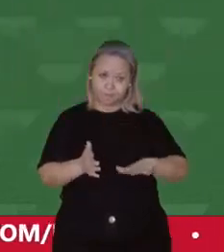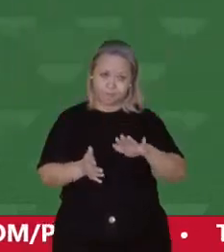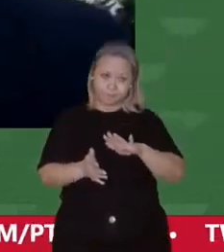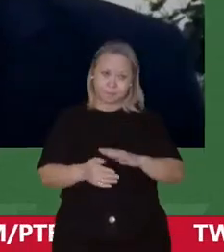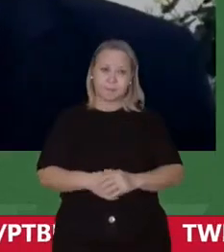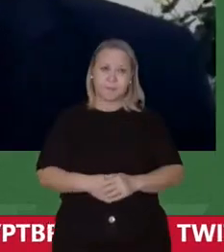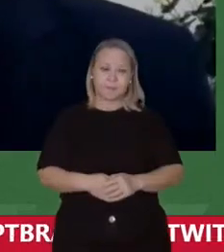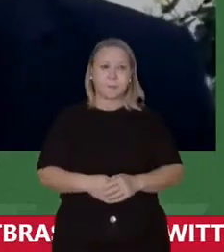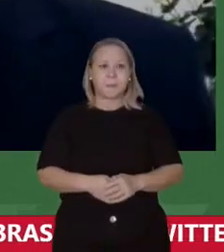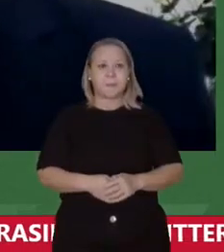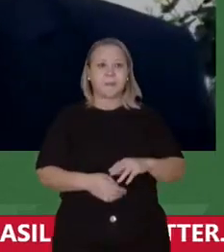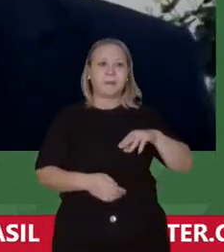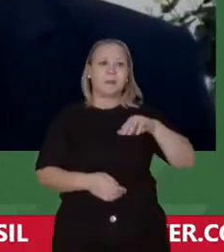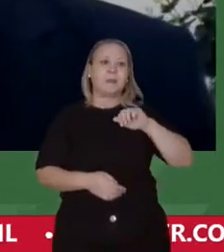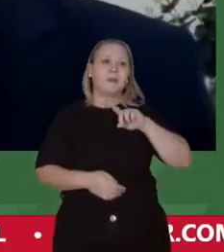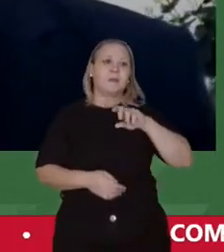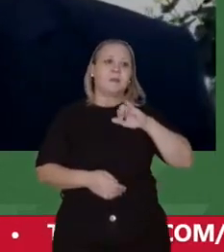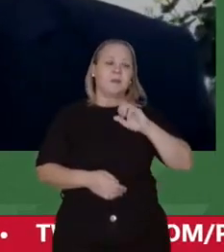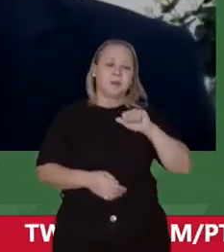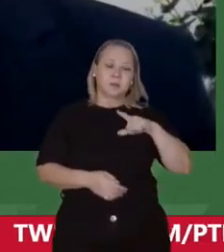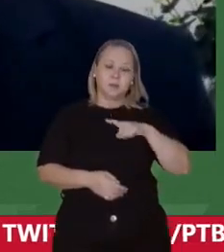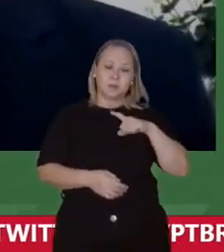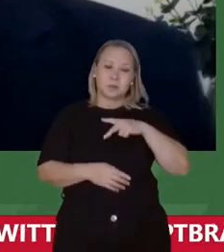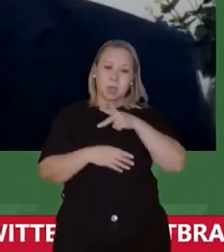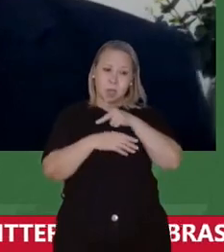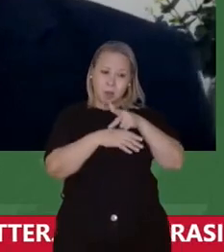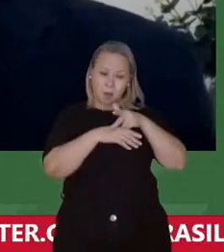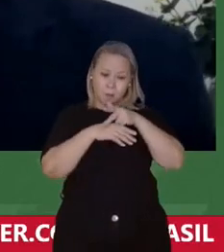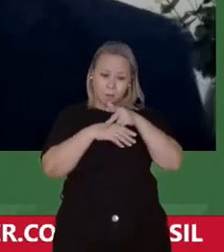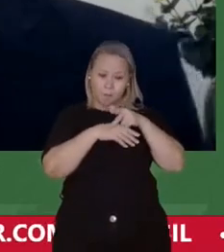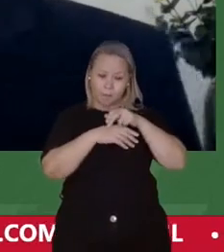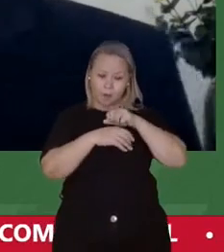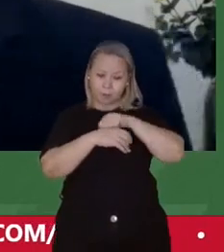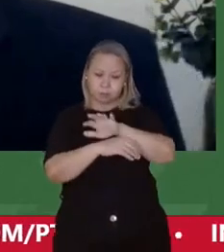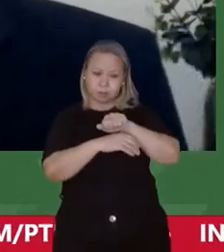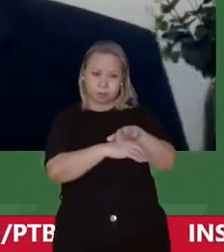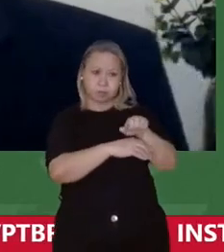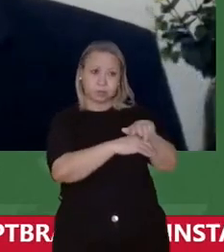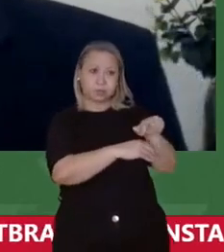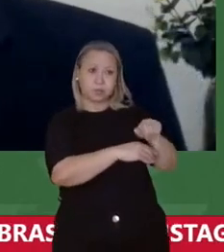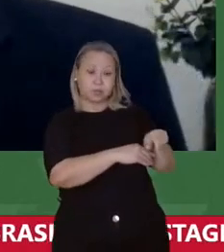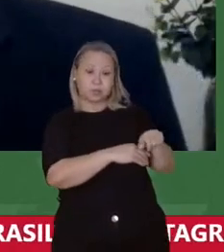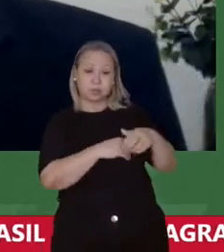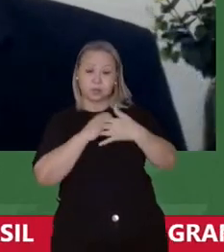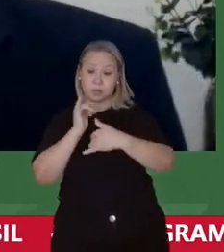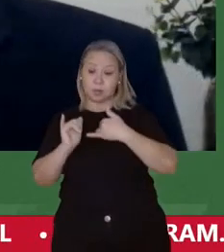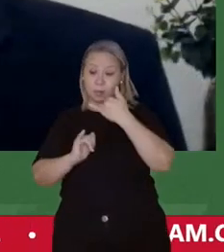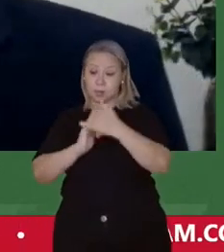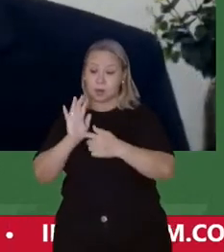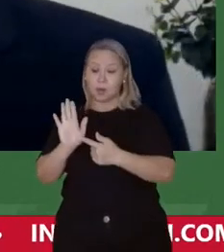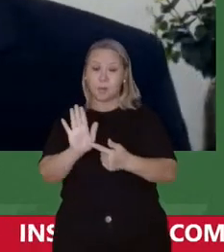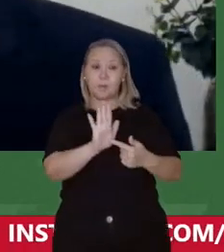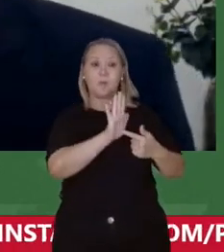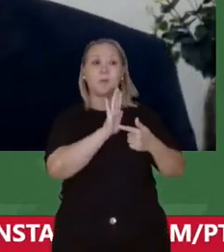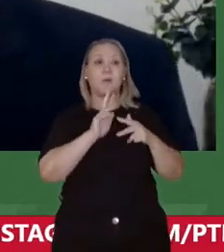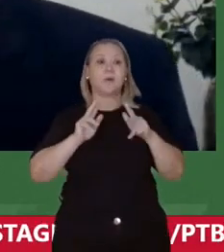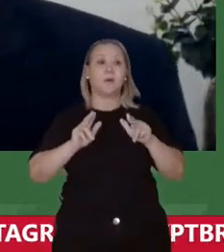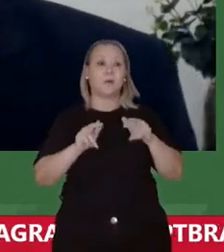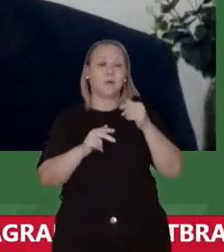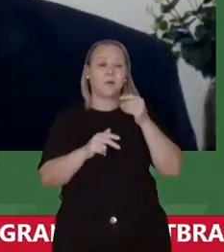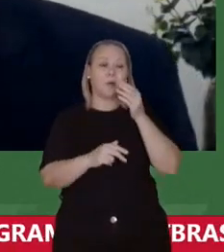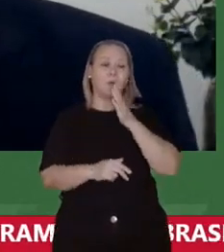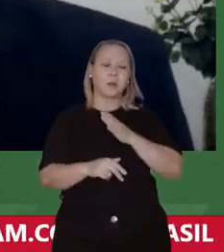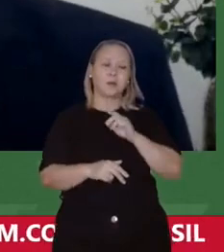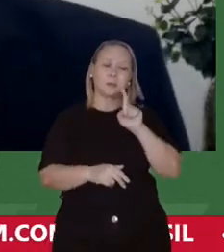Nádia, tem um vídeo que está viralizando na internet que mostra como o Brasil é tão